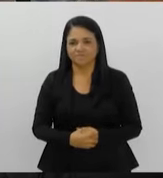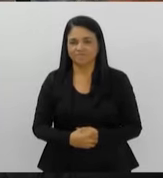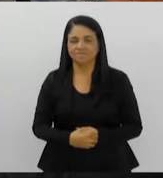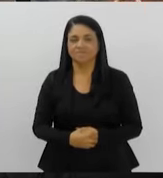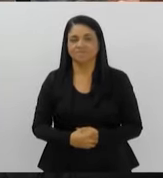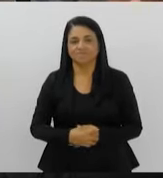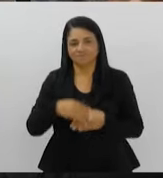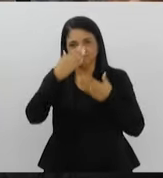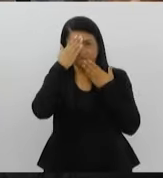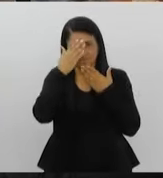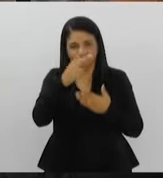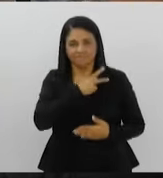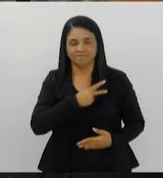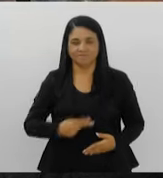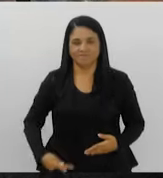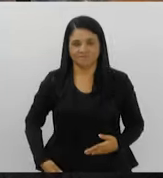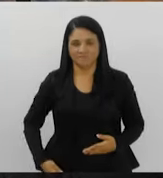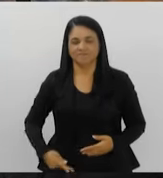Obrigado, presidente.